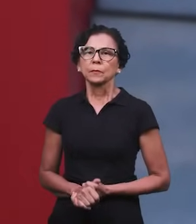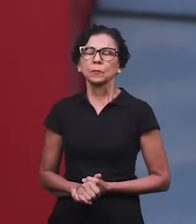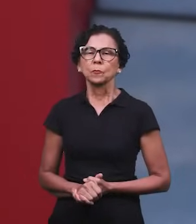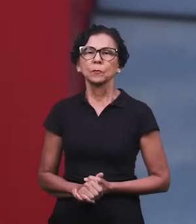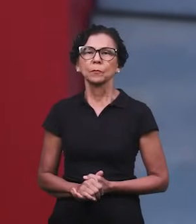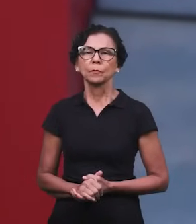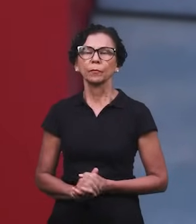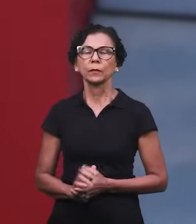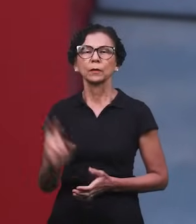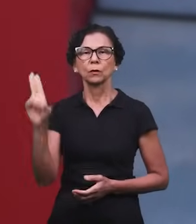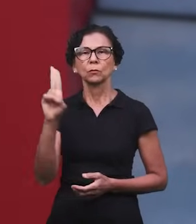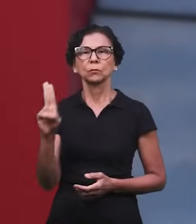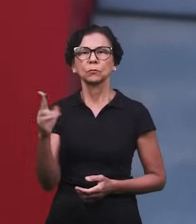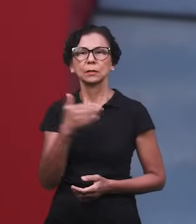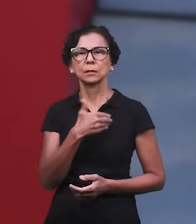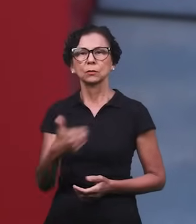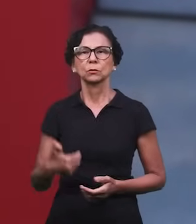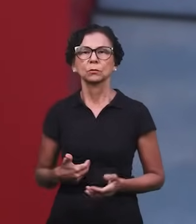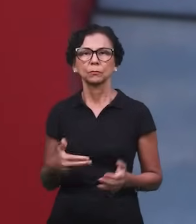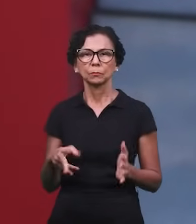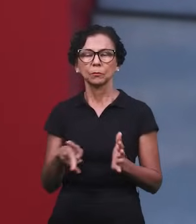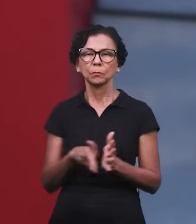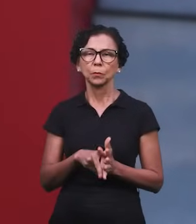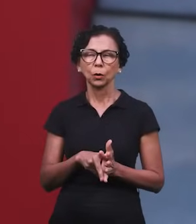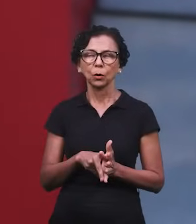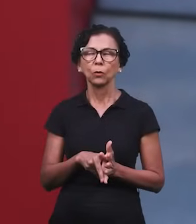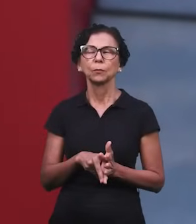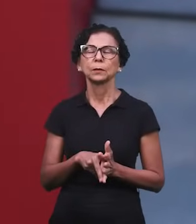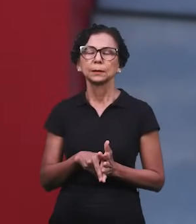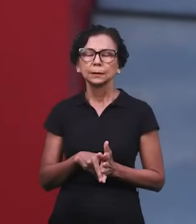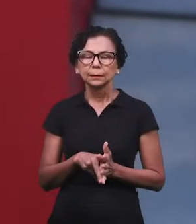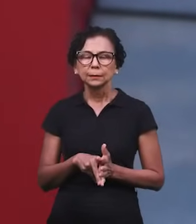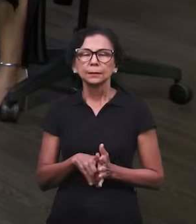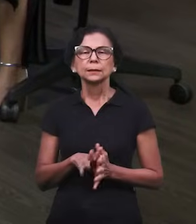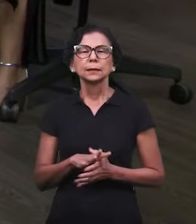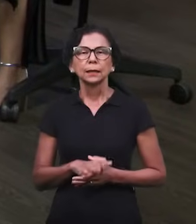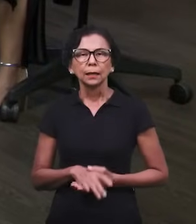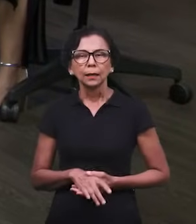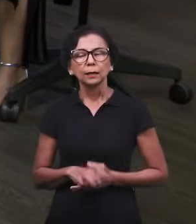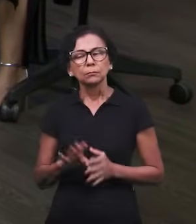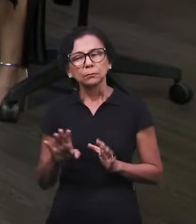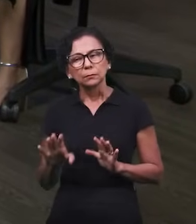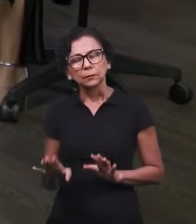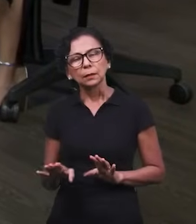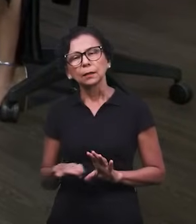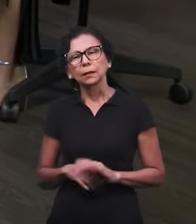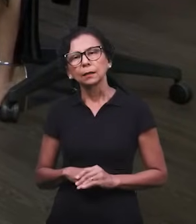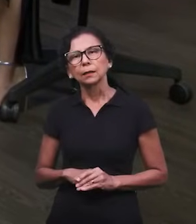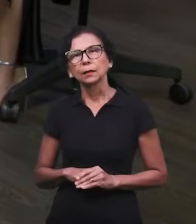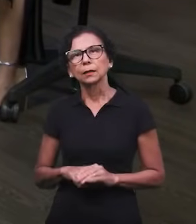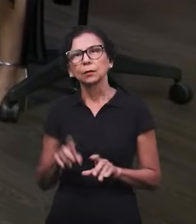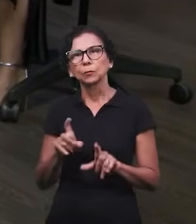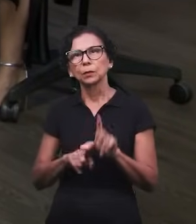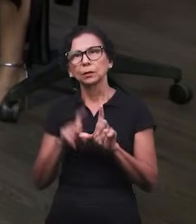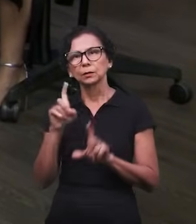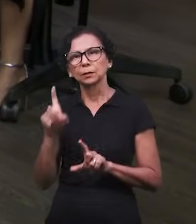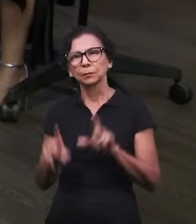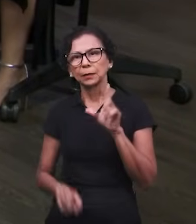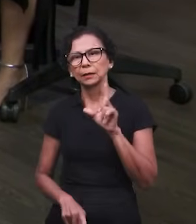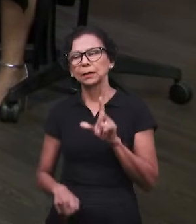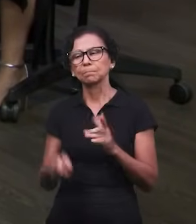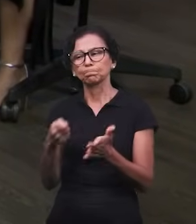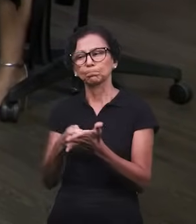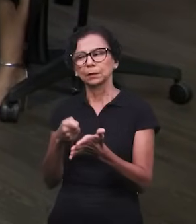Há uma certa liberdade, mas há também muitas obrigações a cumprir. É preciso. Raíssa, vamos seguir? Botar os nossos